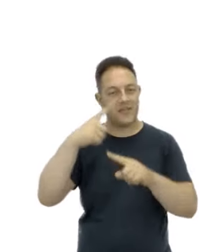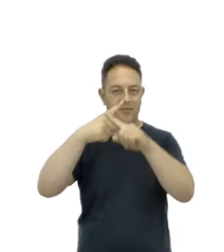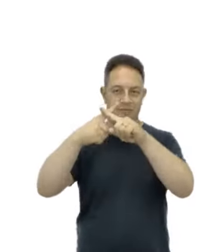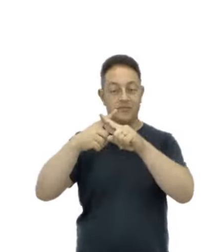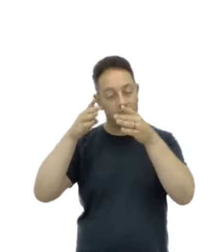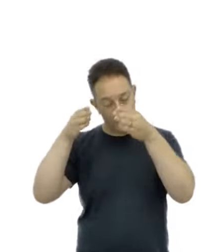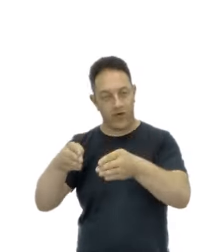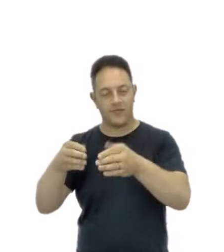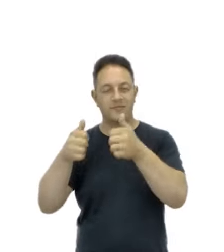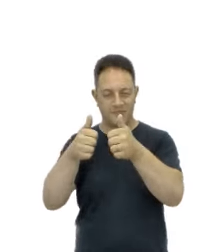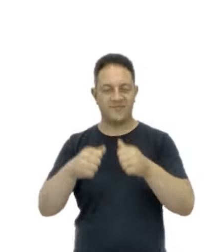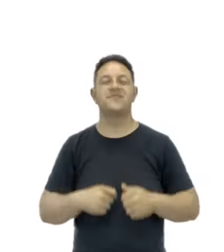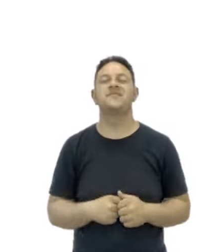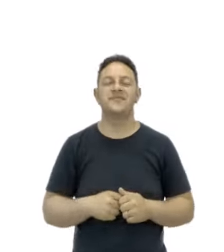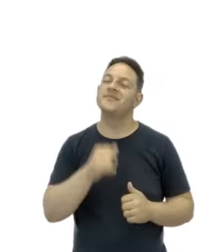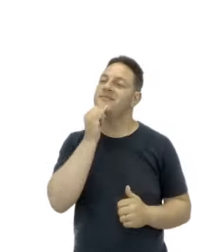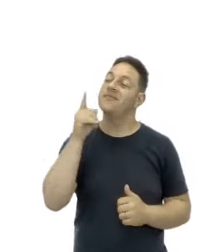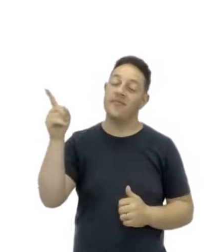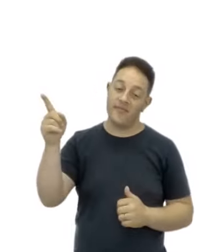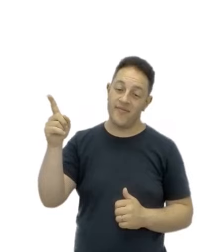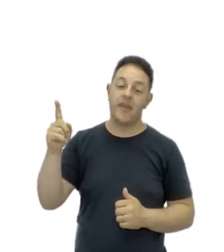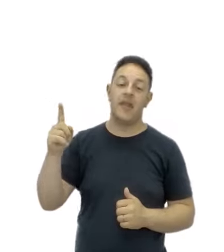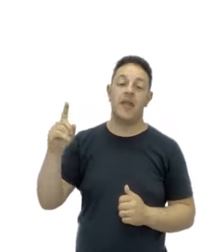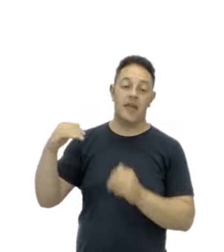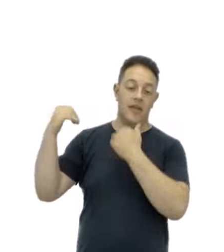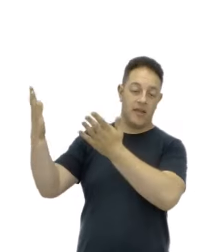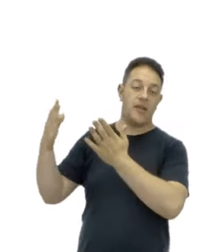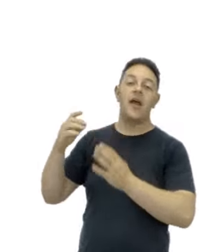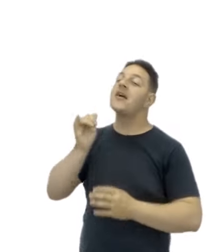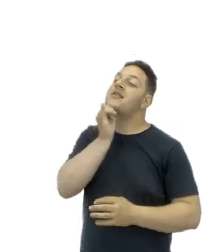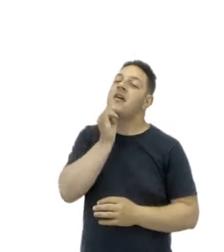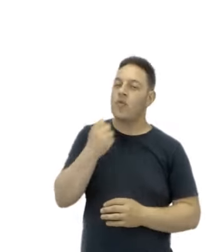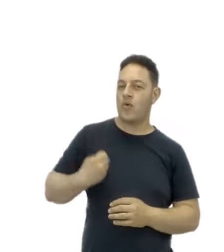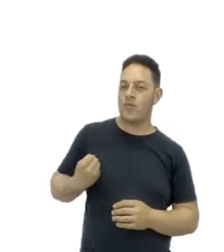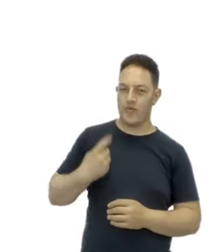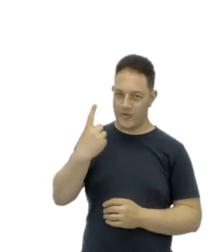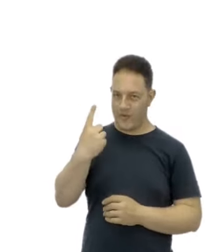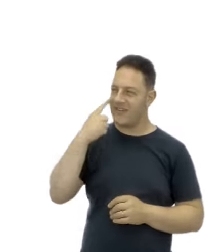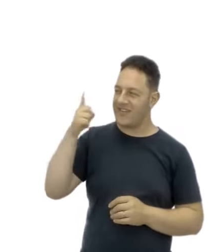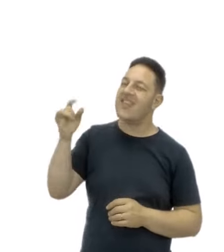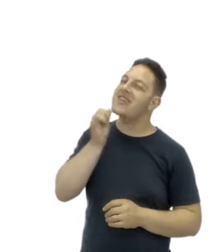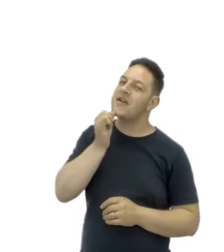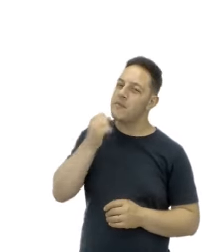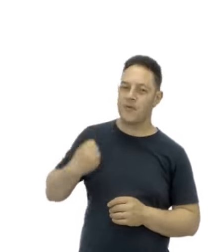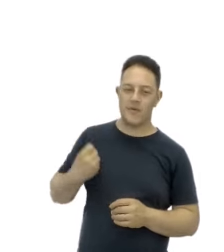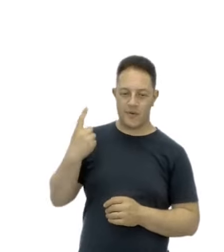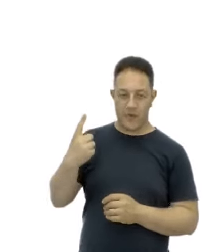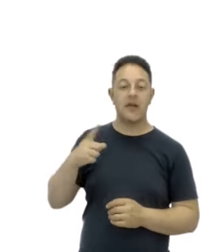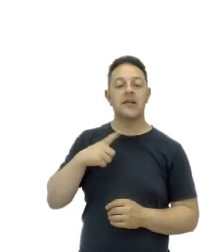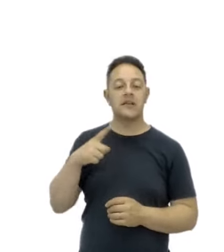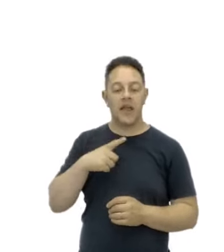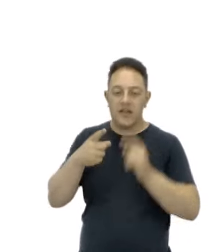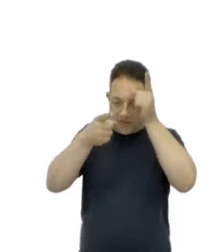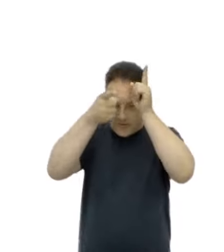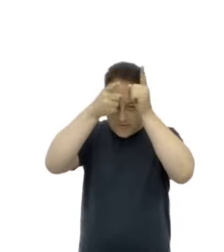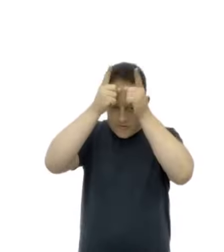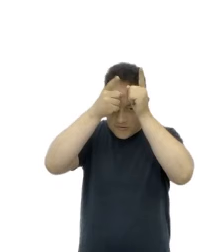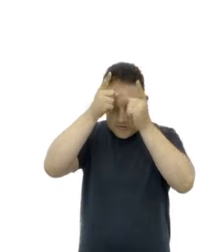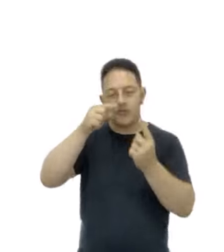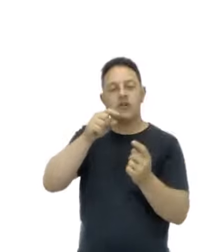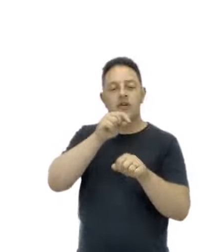multiplicativo. E na primeira situação apresentada no material, temos 2 joaninhas